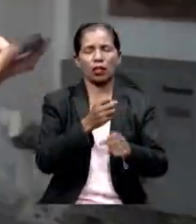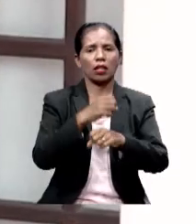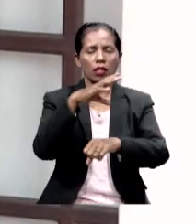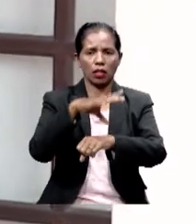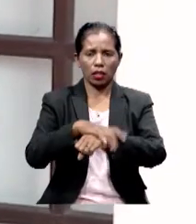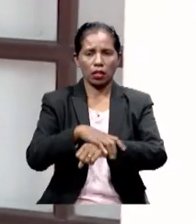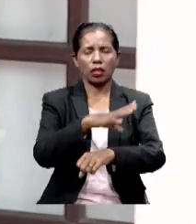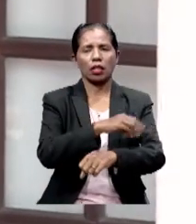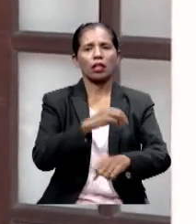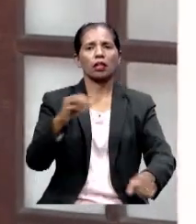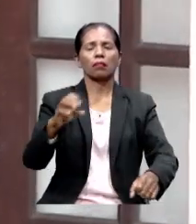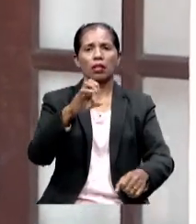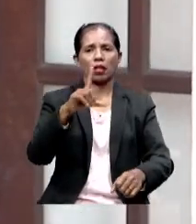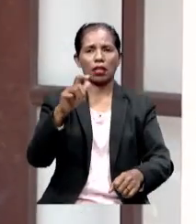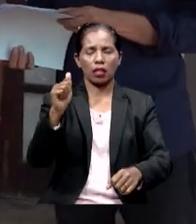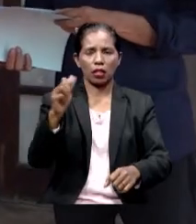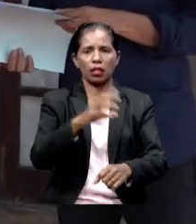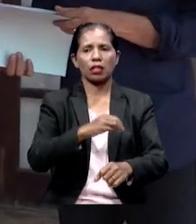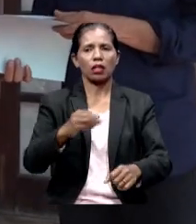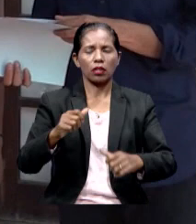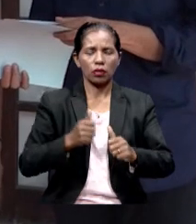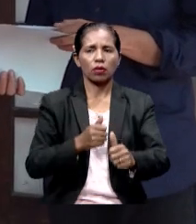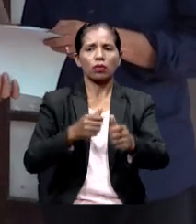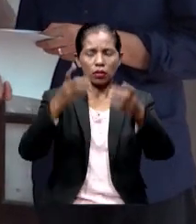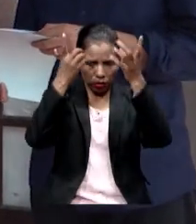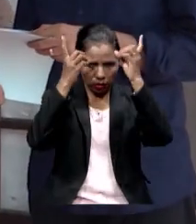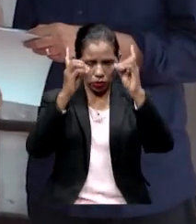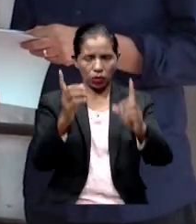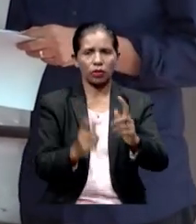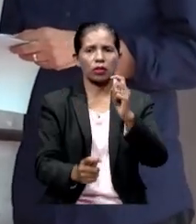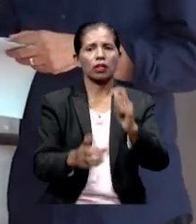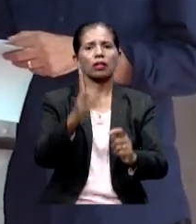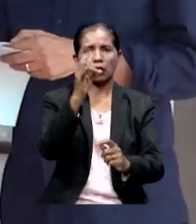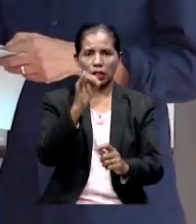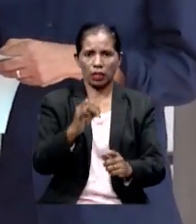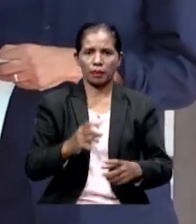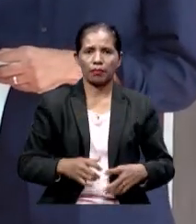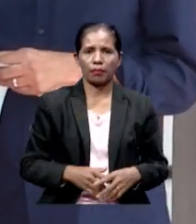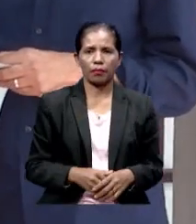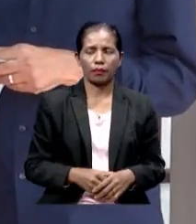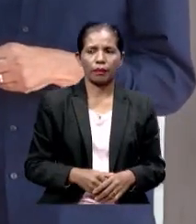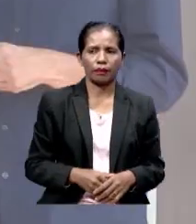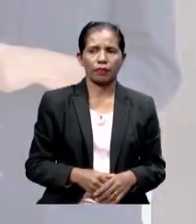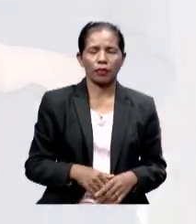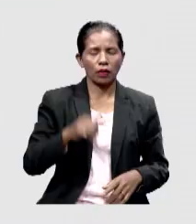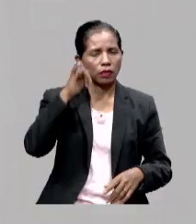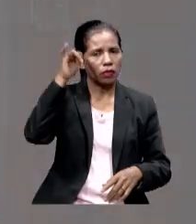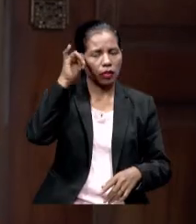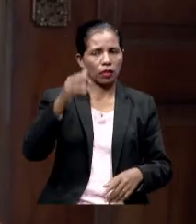atuação ilícita ba ela variana atu cumpre decisão Tribunal Distrital dele. Por sei que aceitou